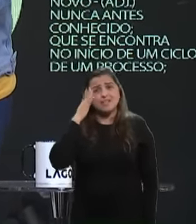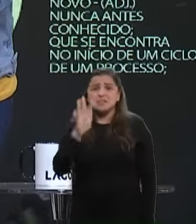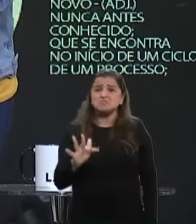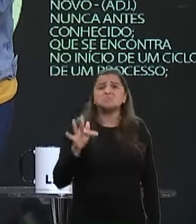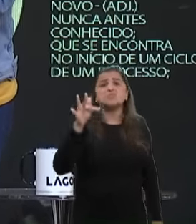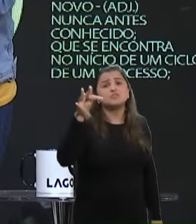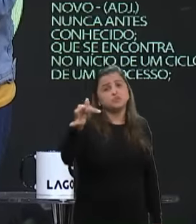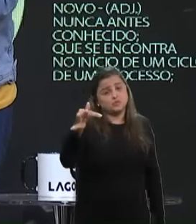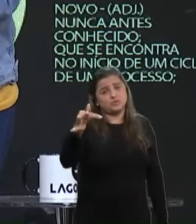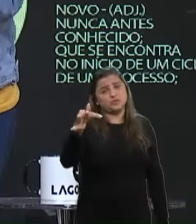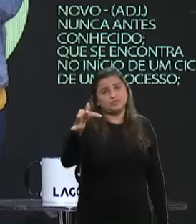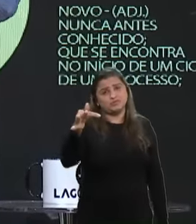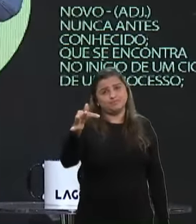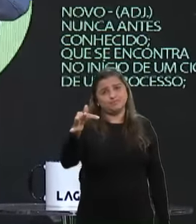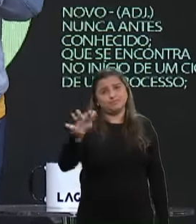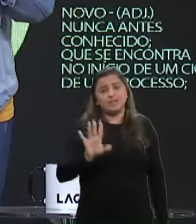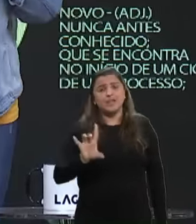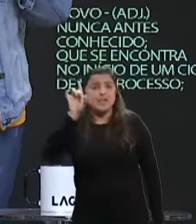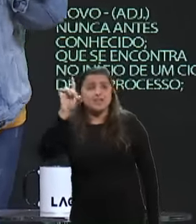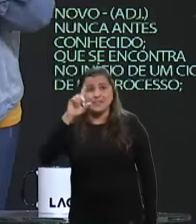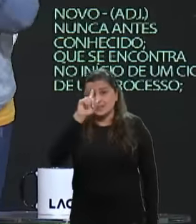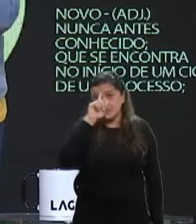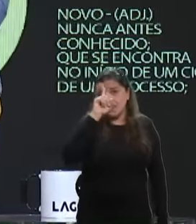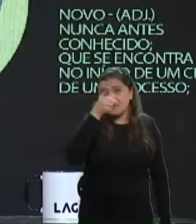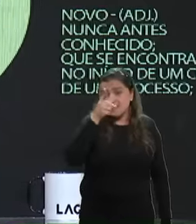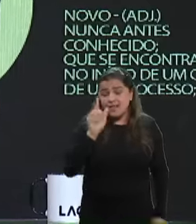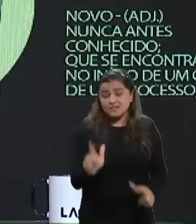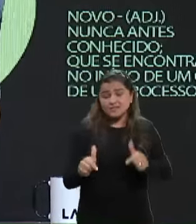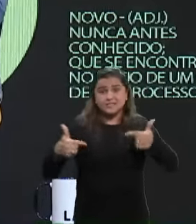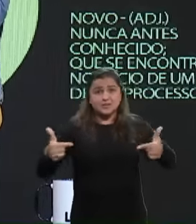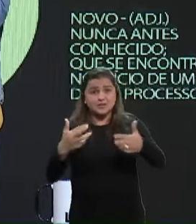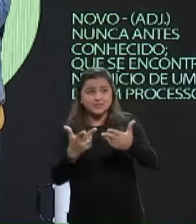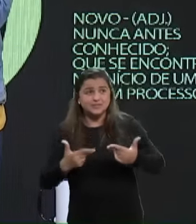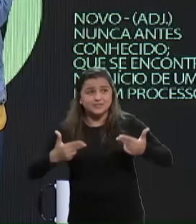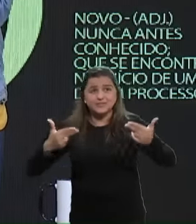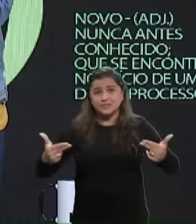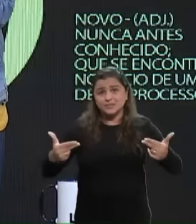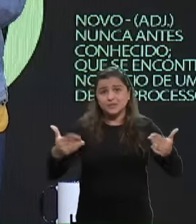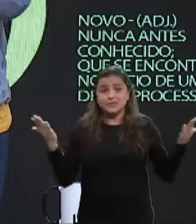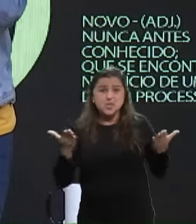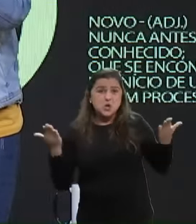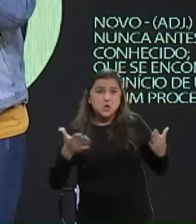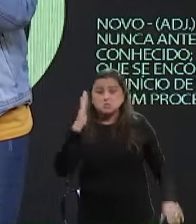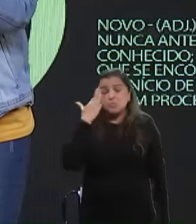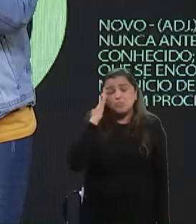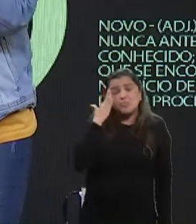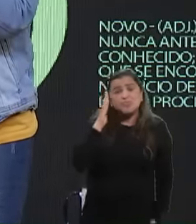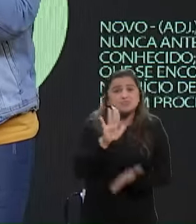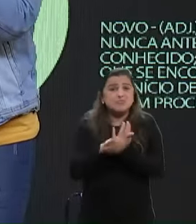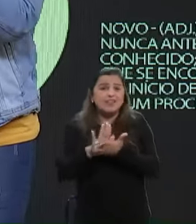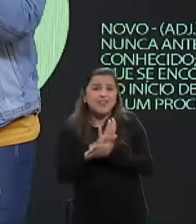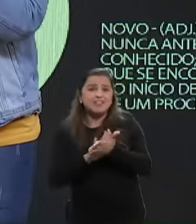futuro. Deus vai mandar você fazer coisas que hoje você não entende.